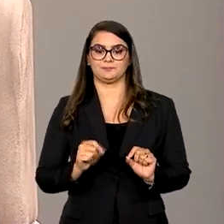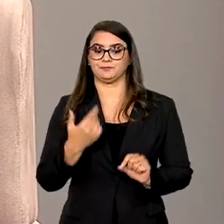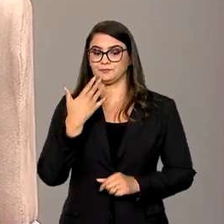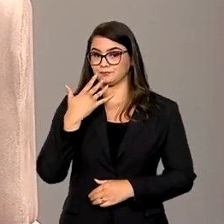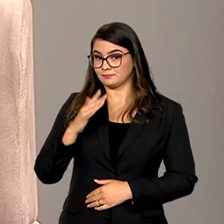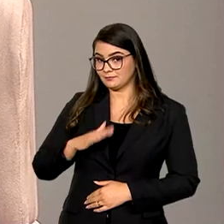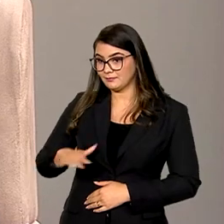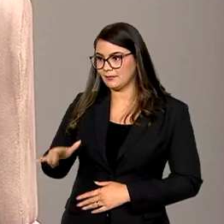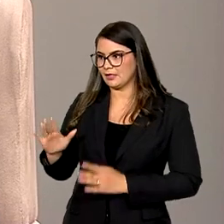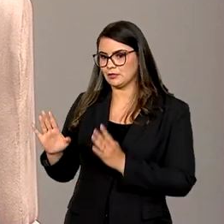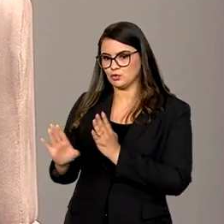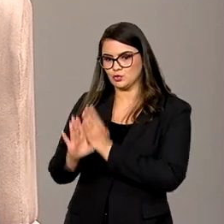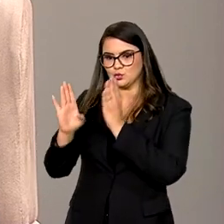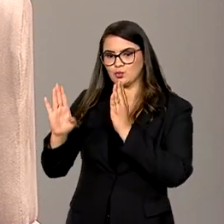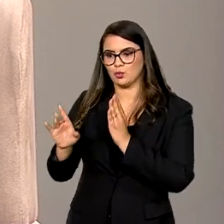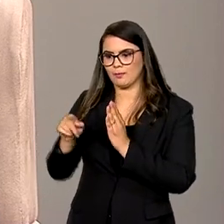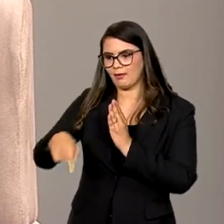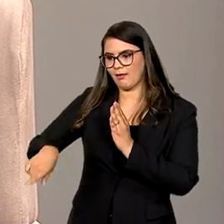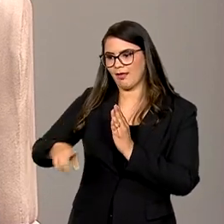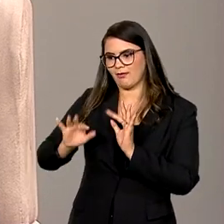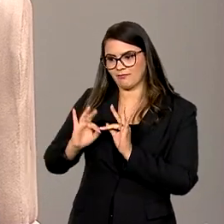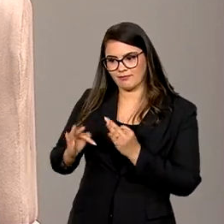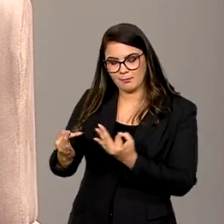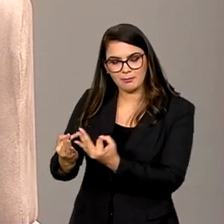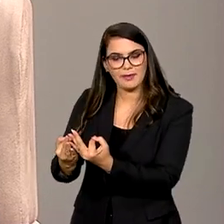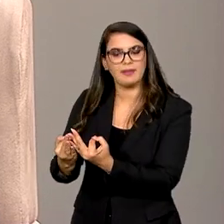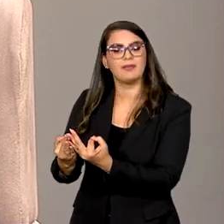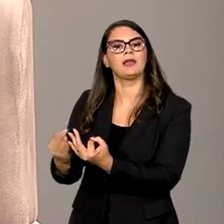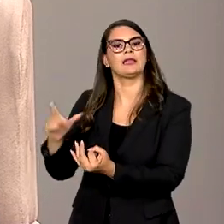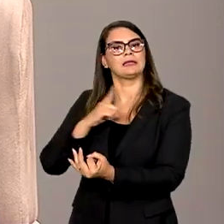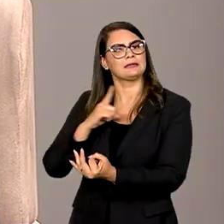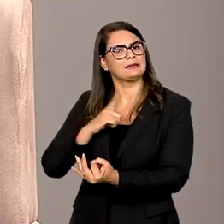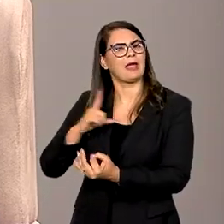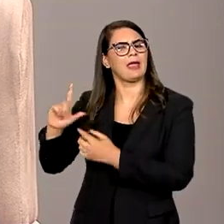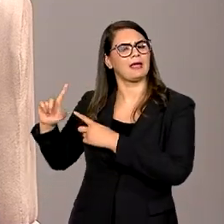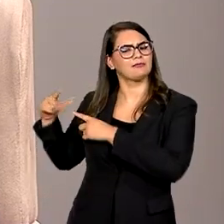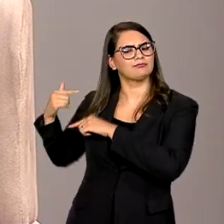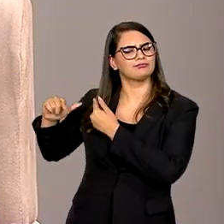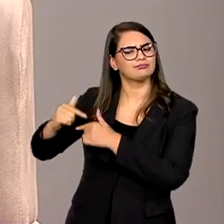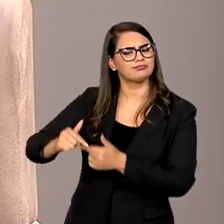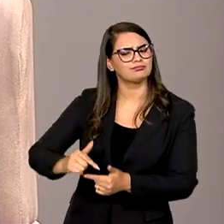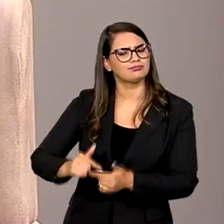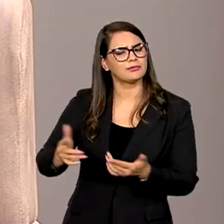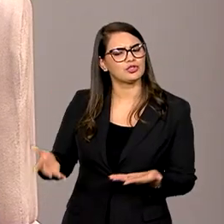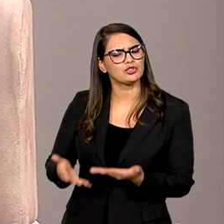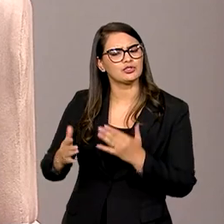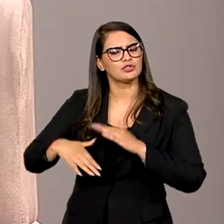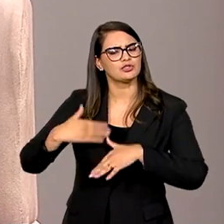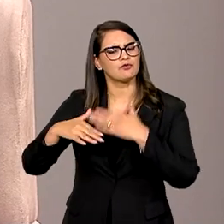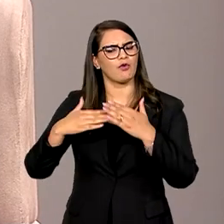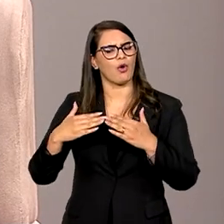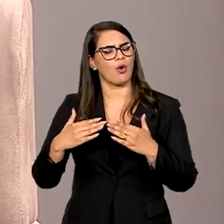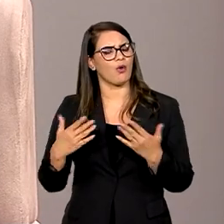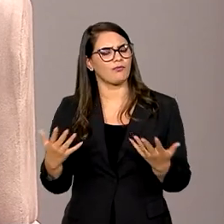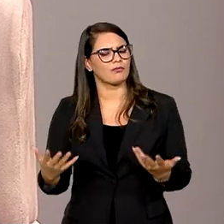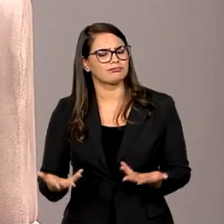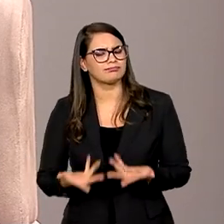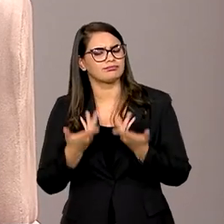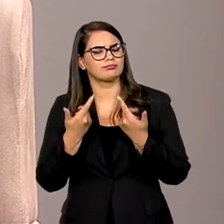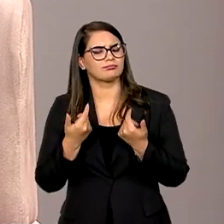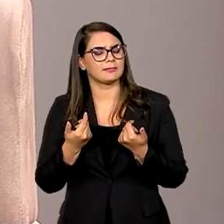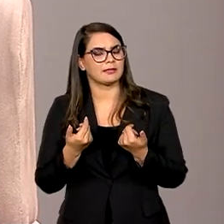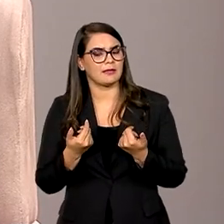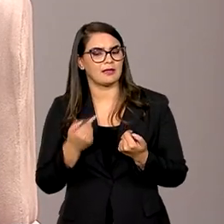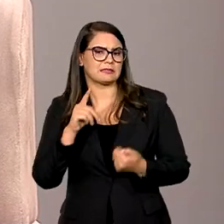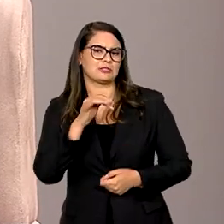crianças descubram aquilo que os seus pais já trazem como herança cultural e desenvolvam, construam em cima disso? Se você